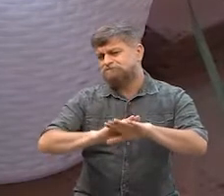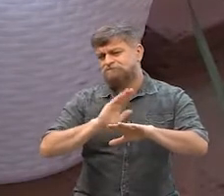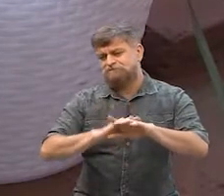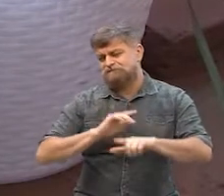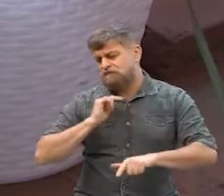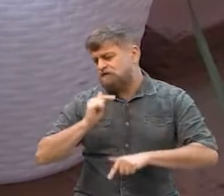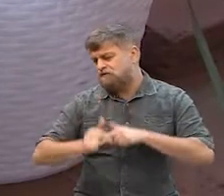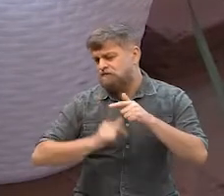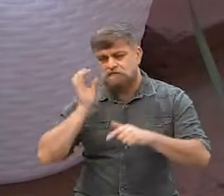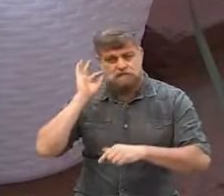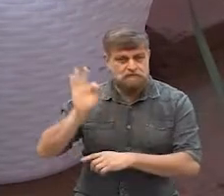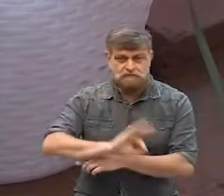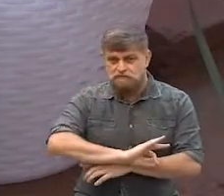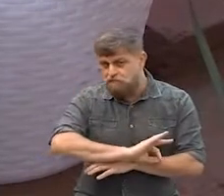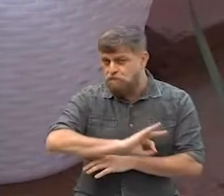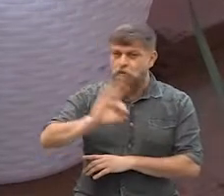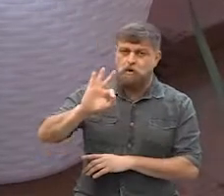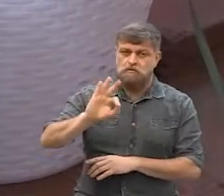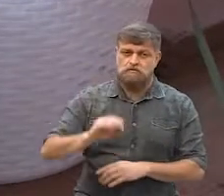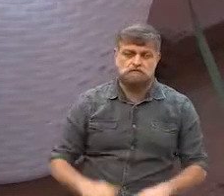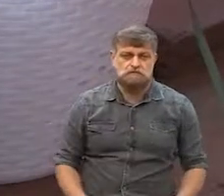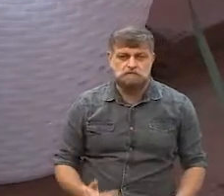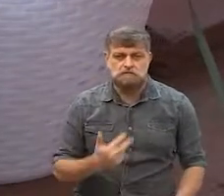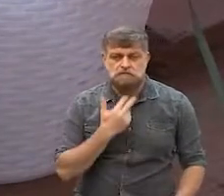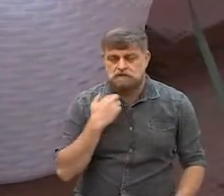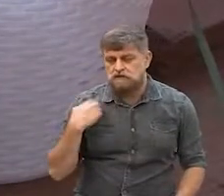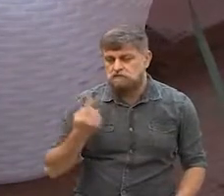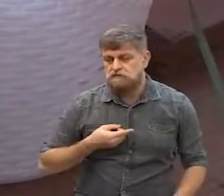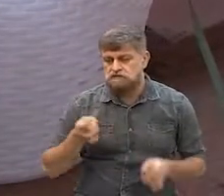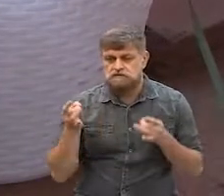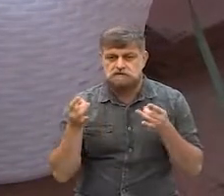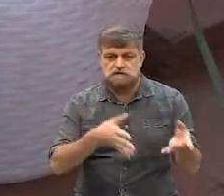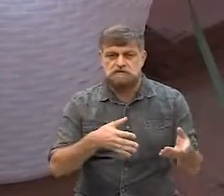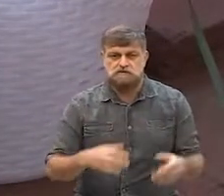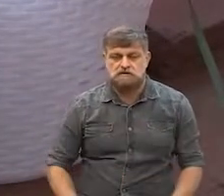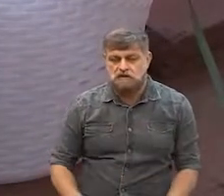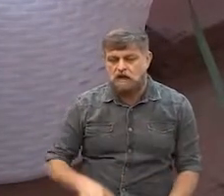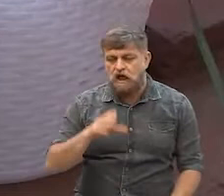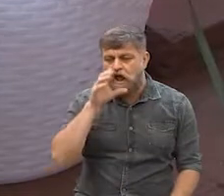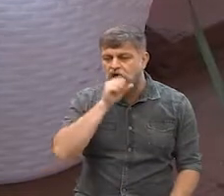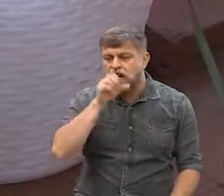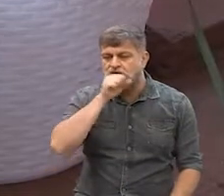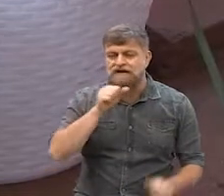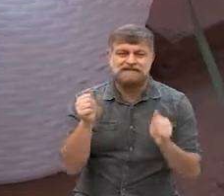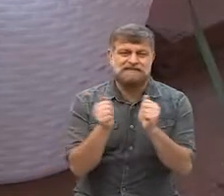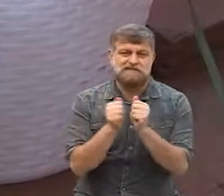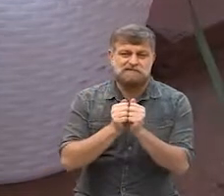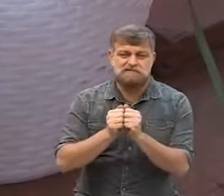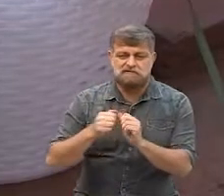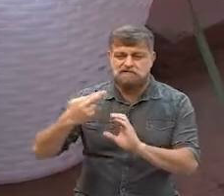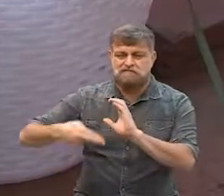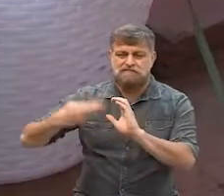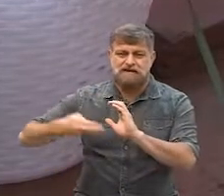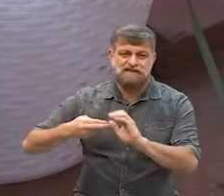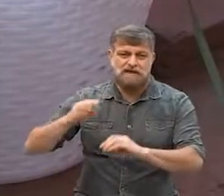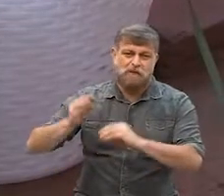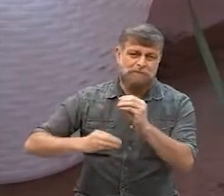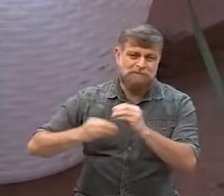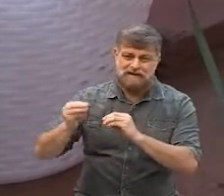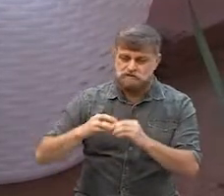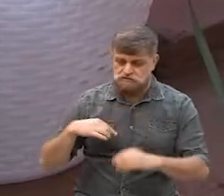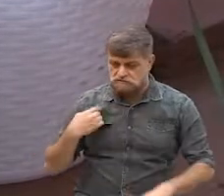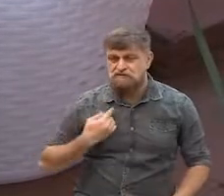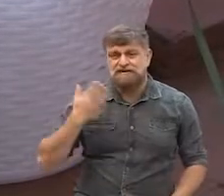bom trabalho. Hoje é inadmissível a gente jogar uma casca de laranja junto com uma embalagem plástica. Todos